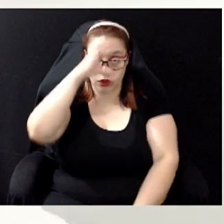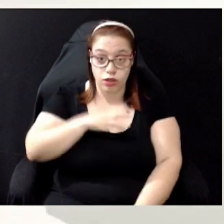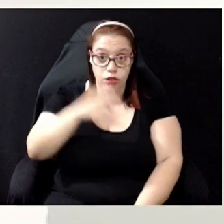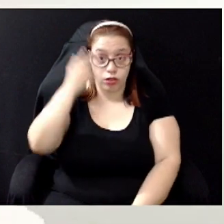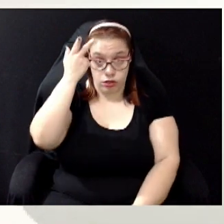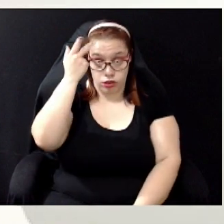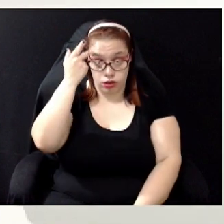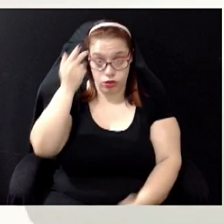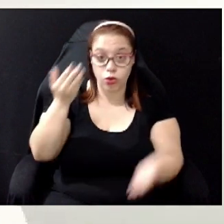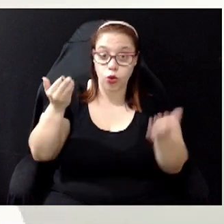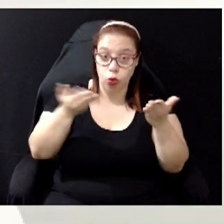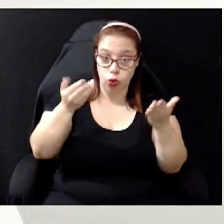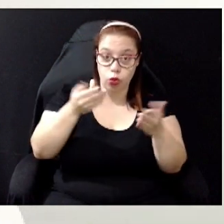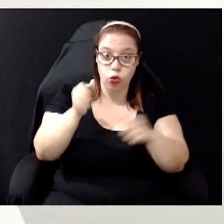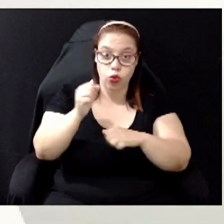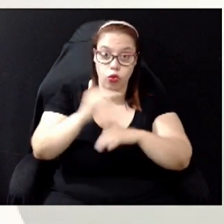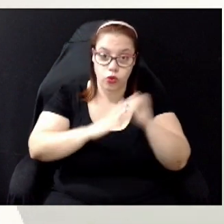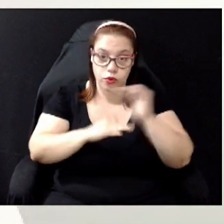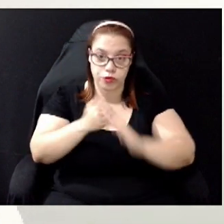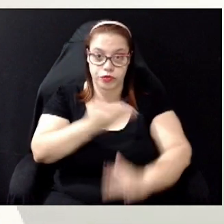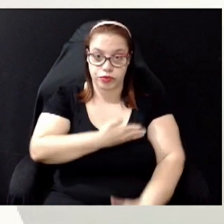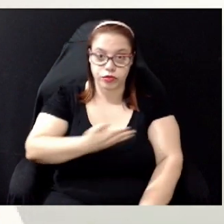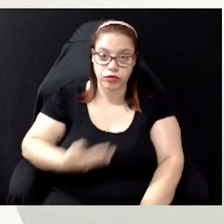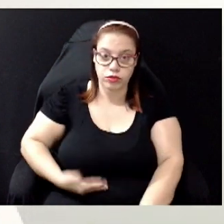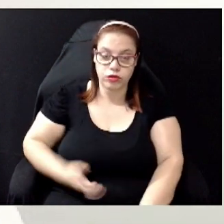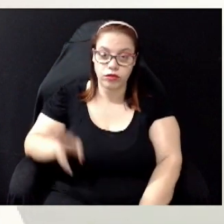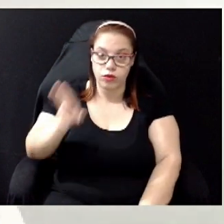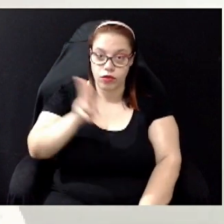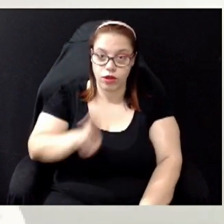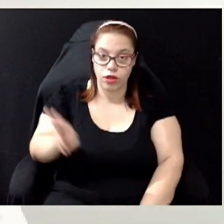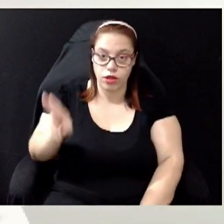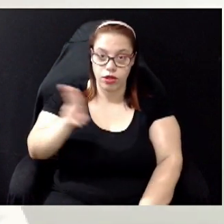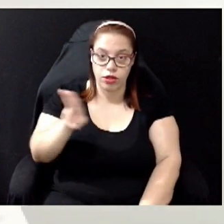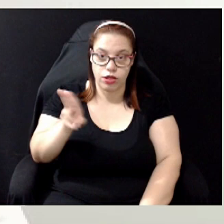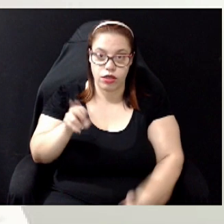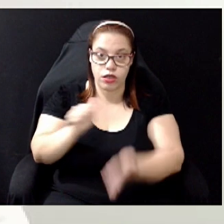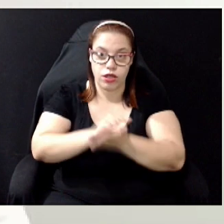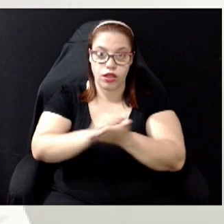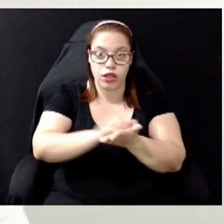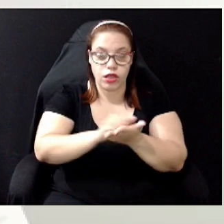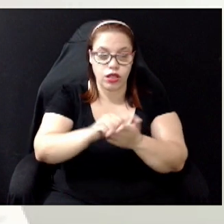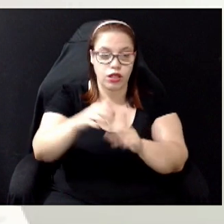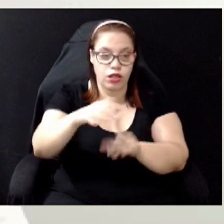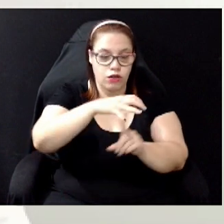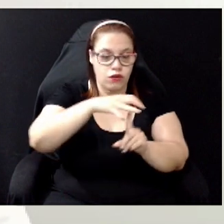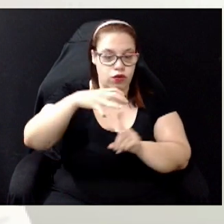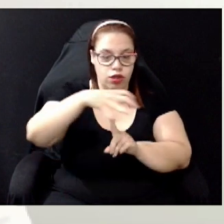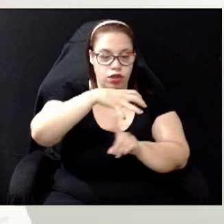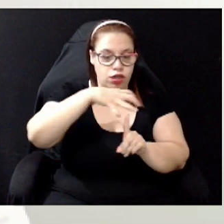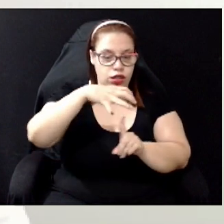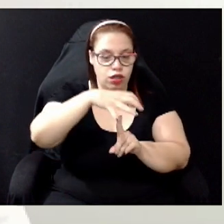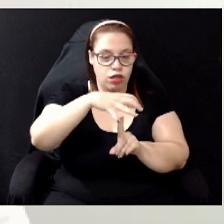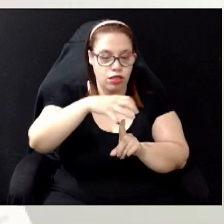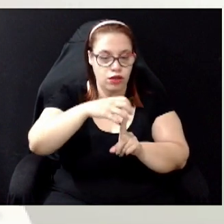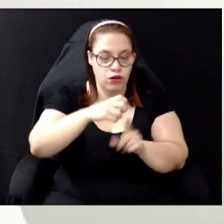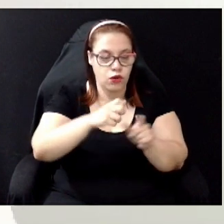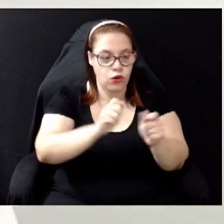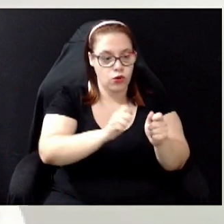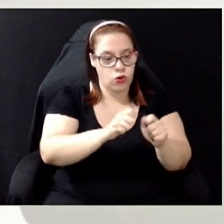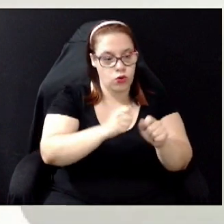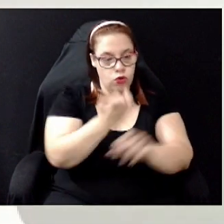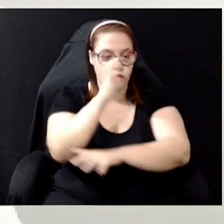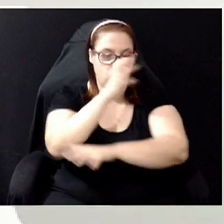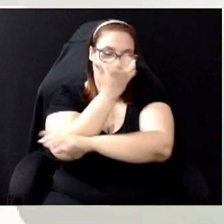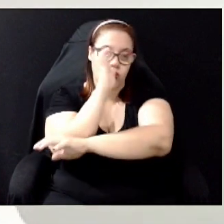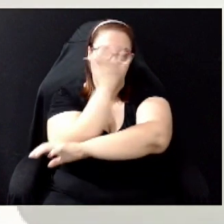cidadão comum. Hoje, o setor público, ele usa essa água lavando a rua de feira,